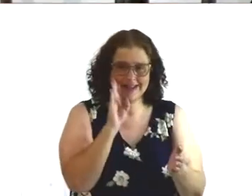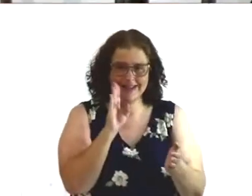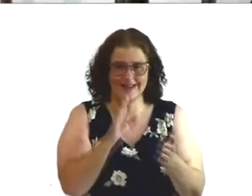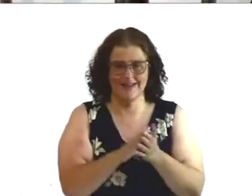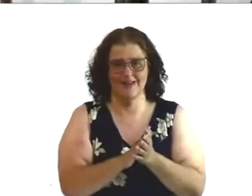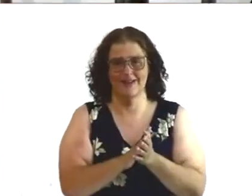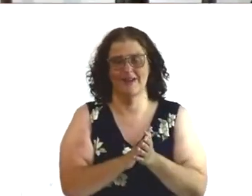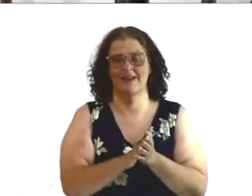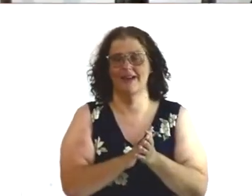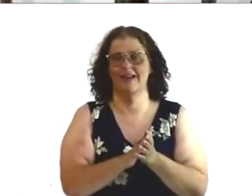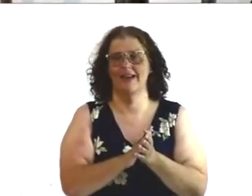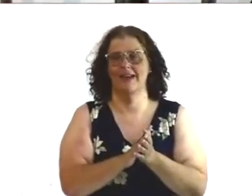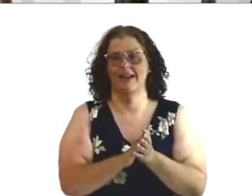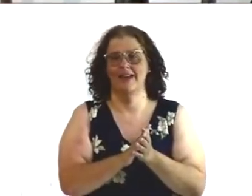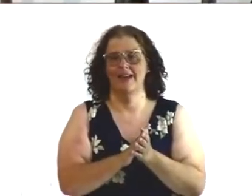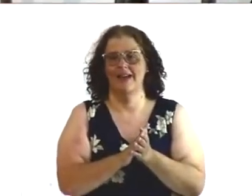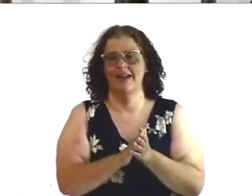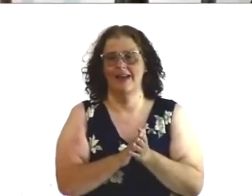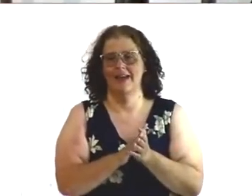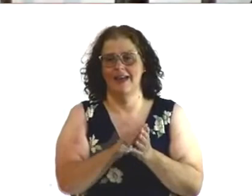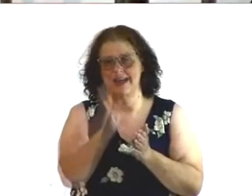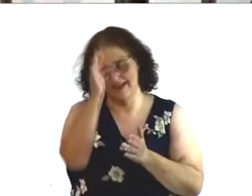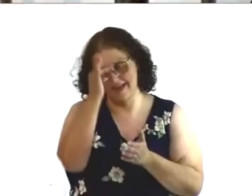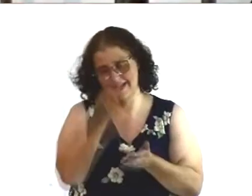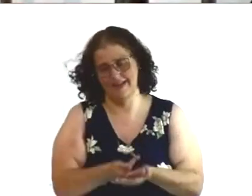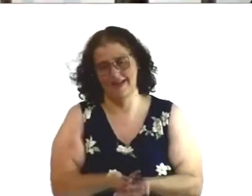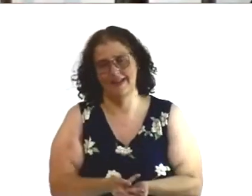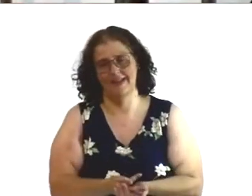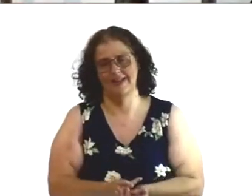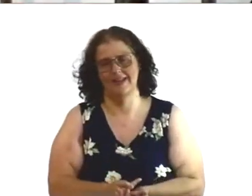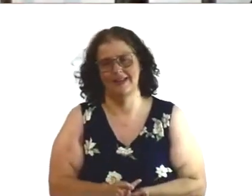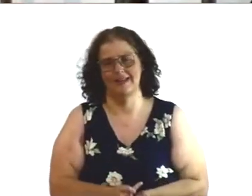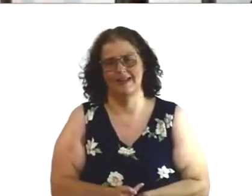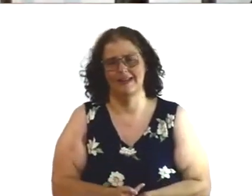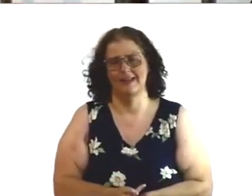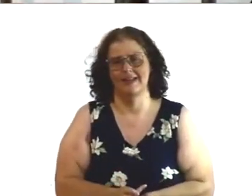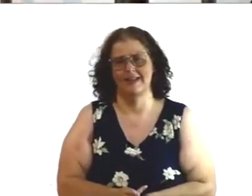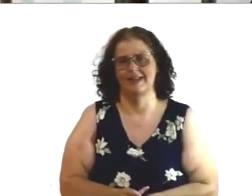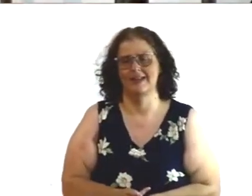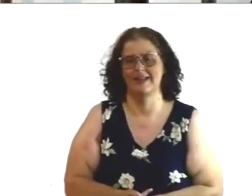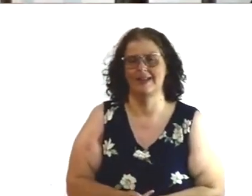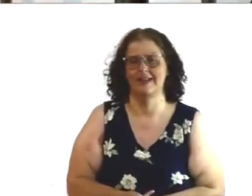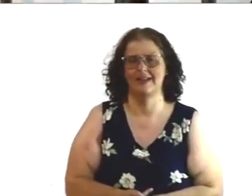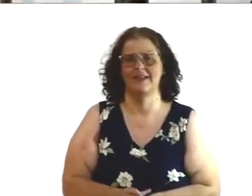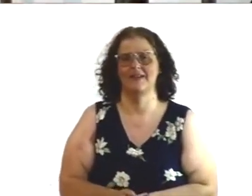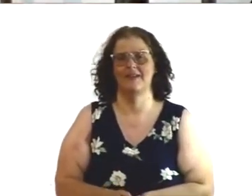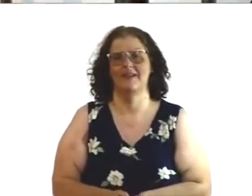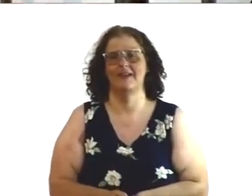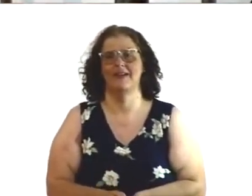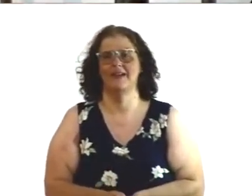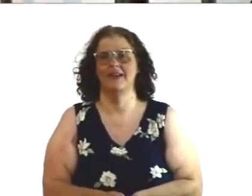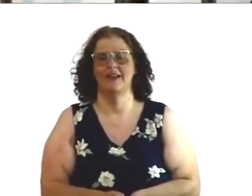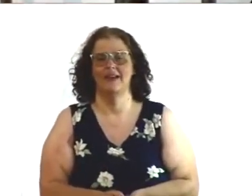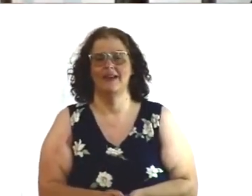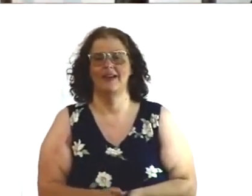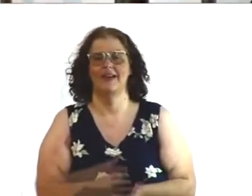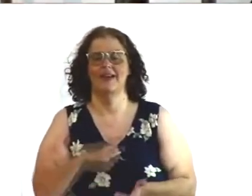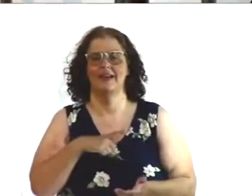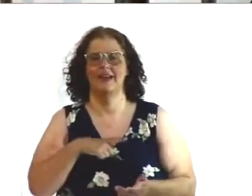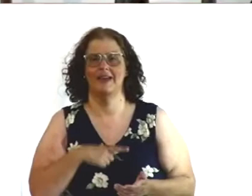história mesmo, que ouro é presente de rei. Isso está na história. Quando pessoas querem presentear